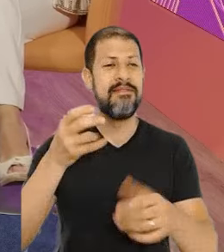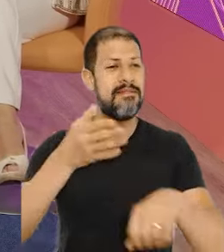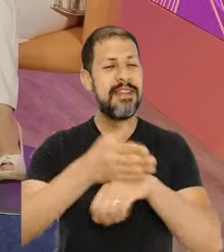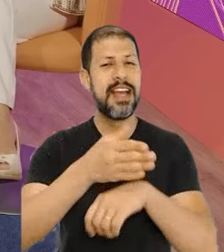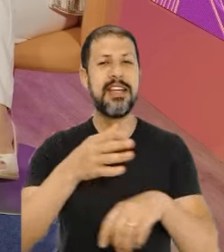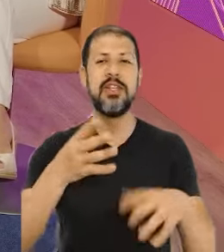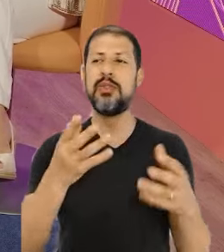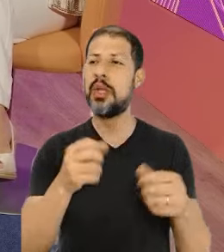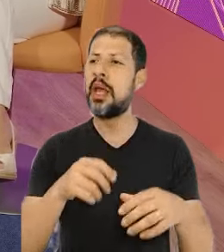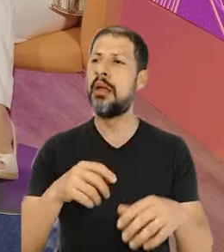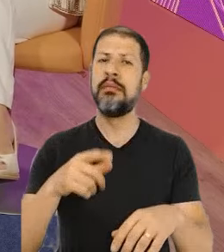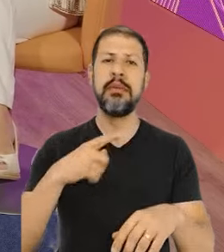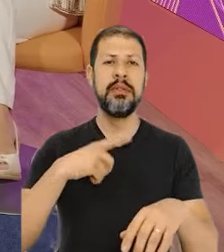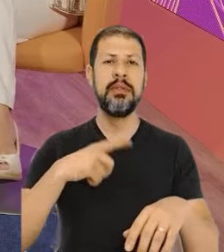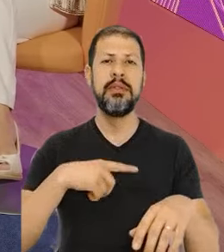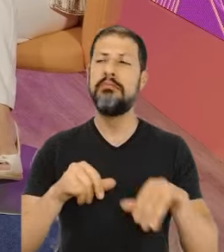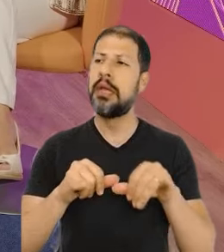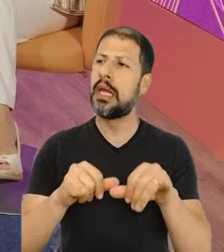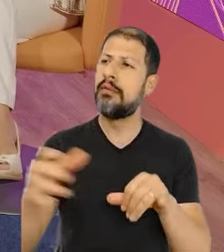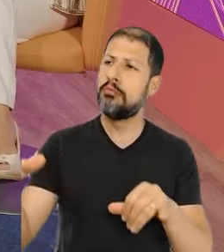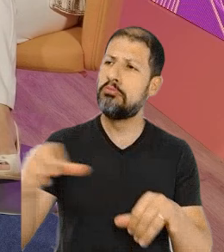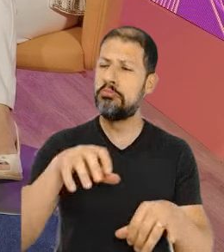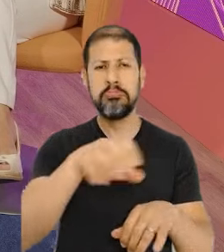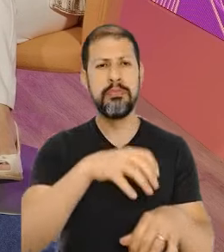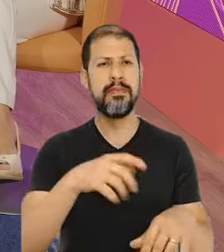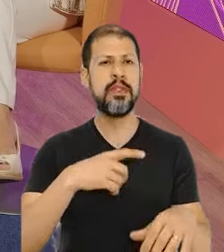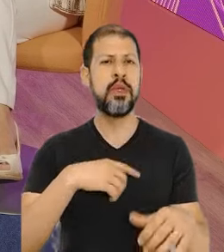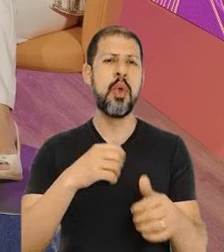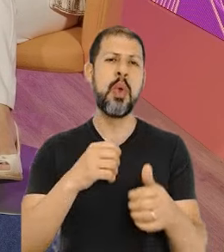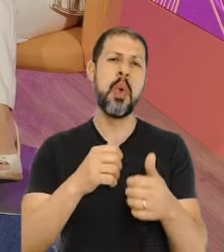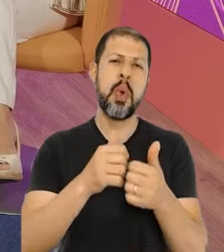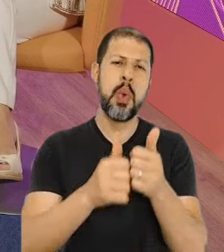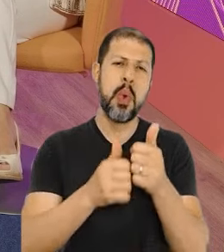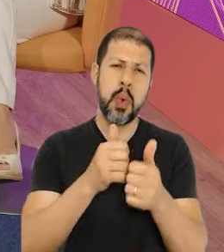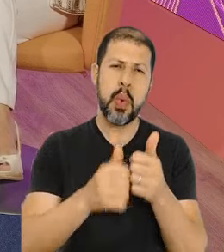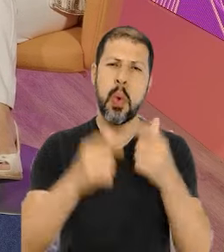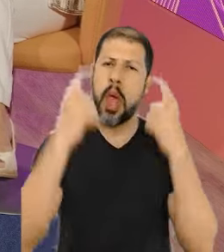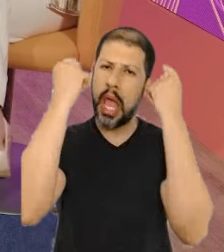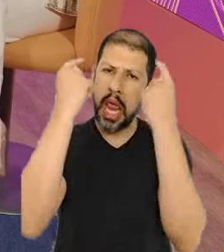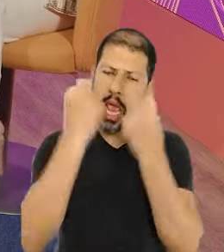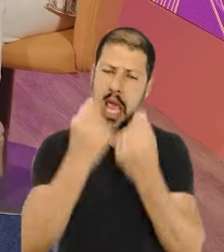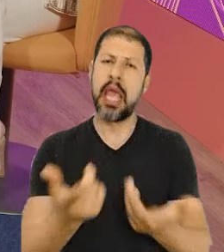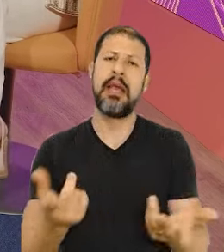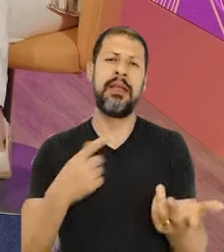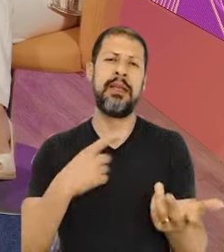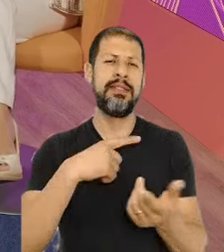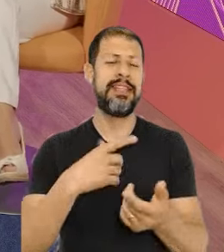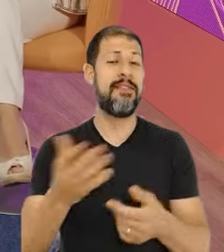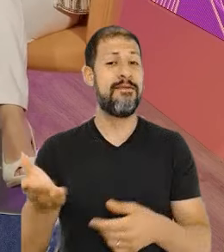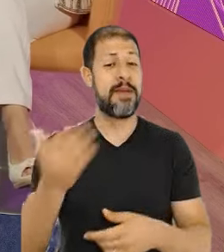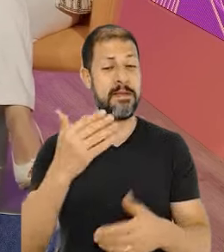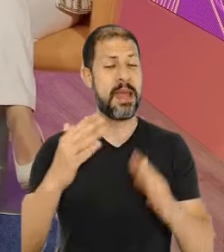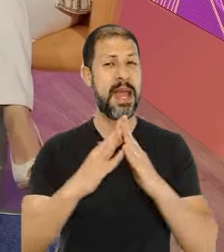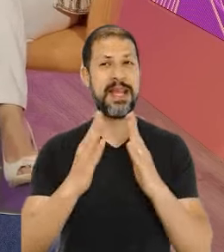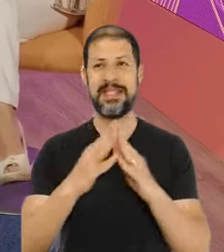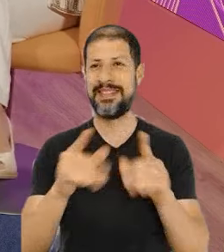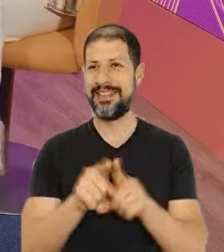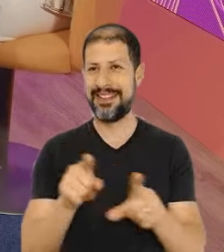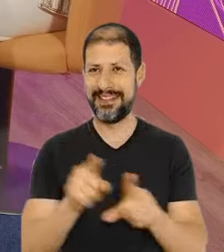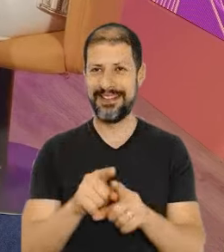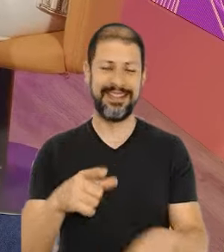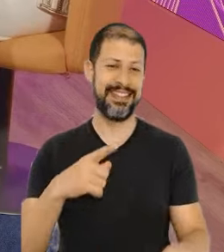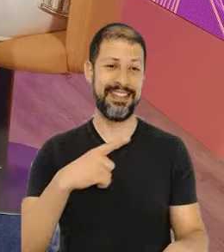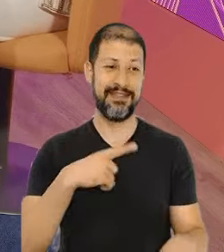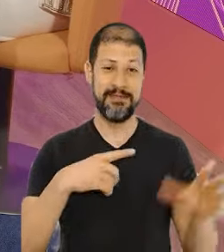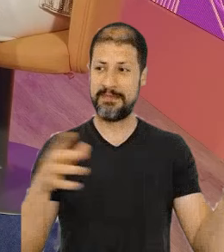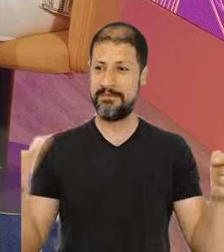pro S falou que você vai fazer Ah acho que um arroz grega um você pra minha casa você a Ivone fica ali o